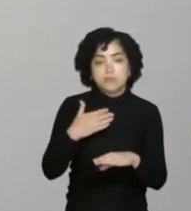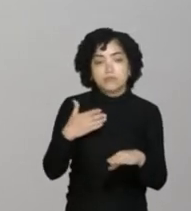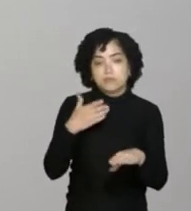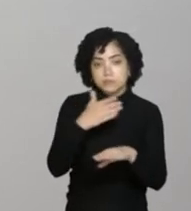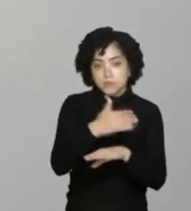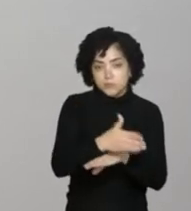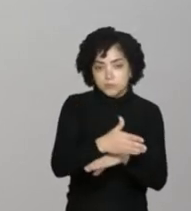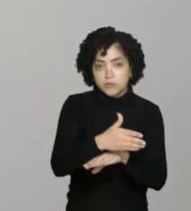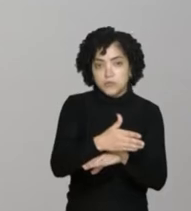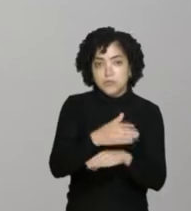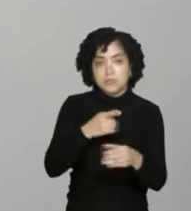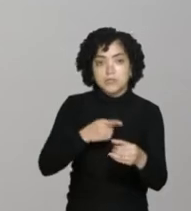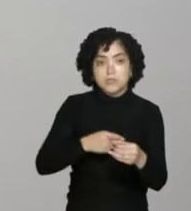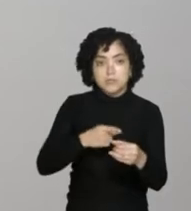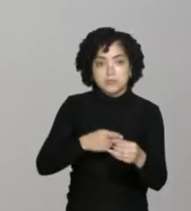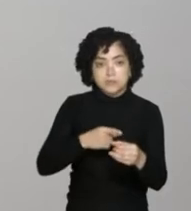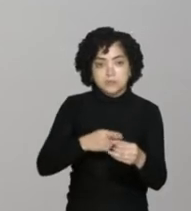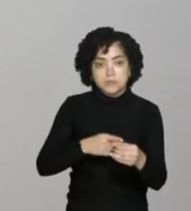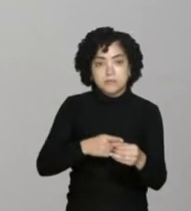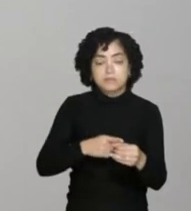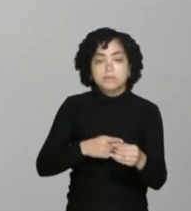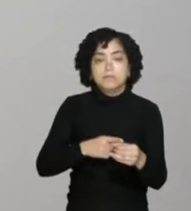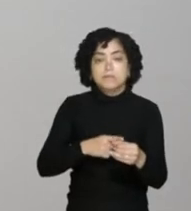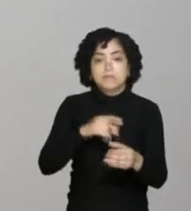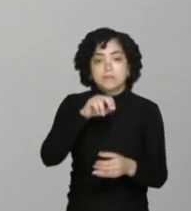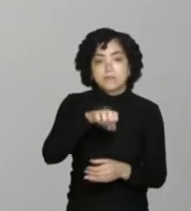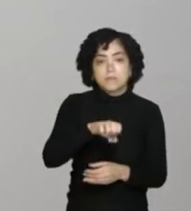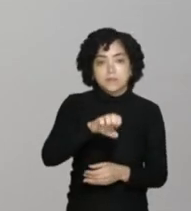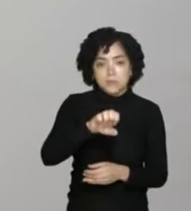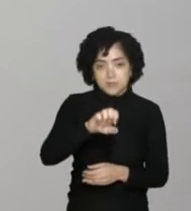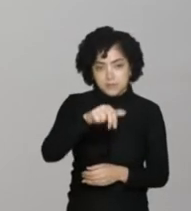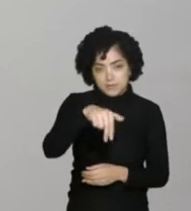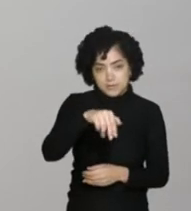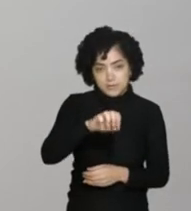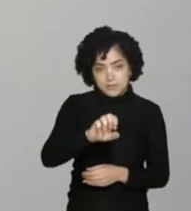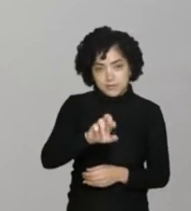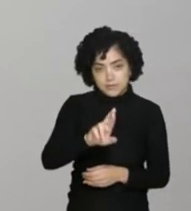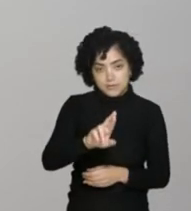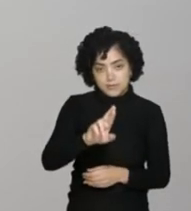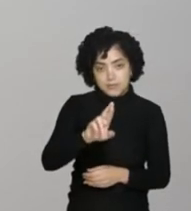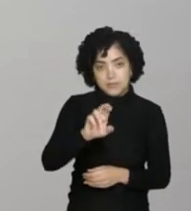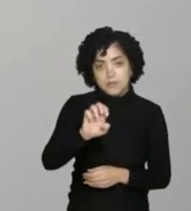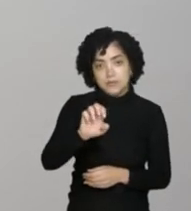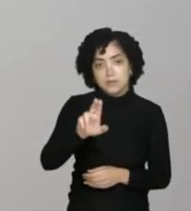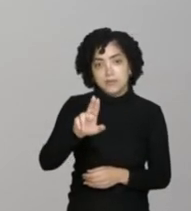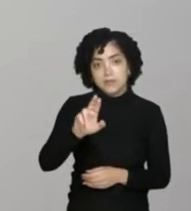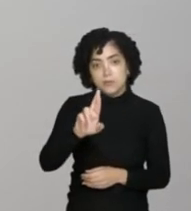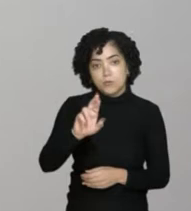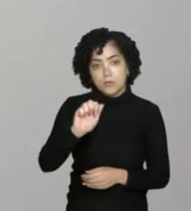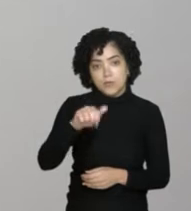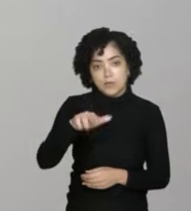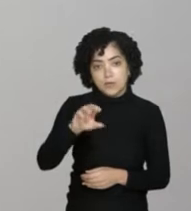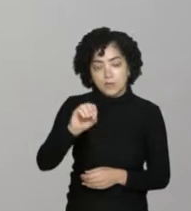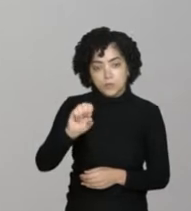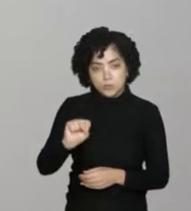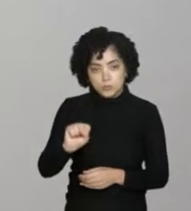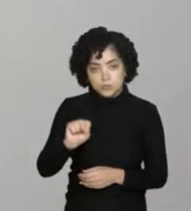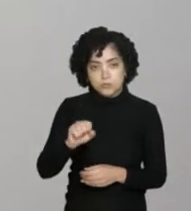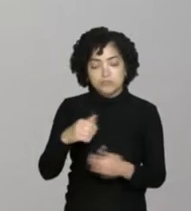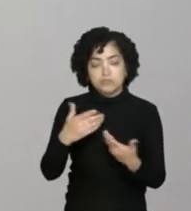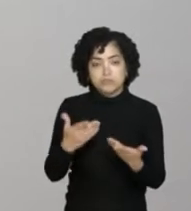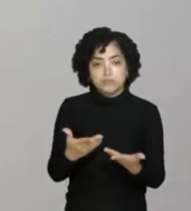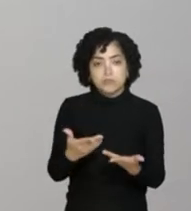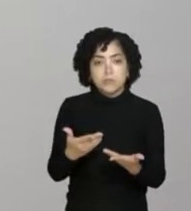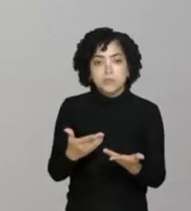na cidade de Vidal Ramos, e me abordei com um caso lá muito, muito que dizer sério,